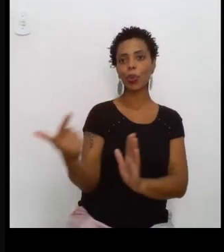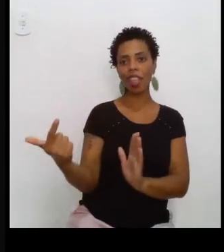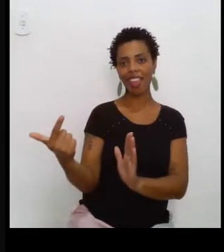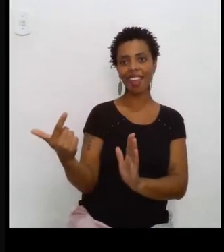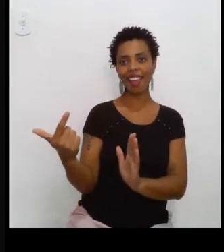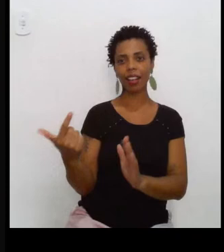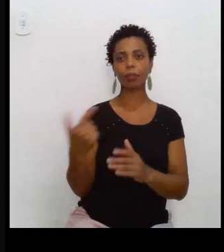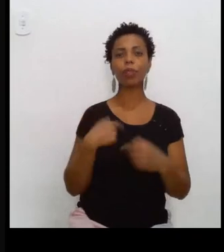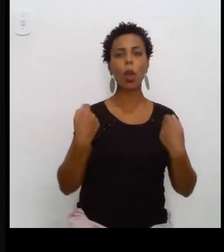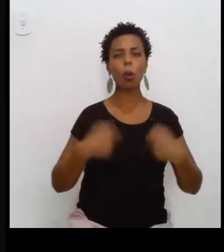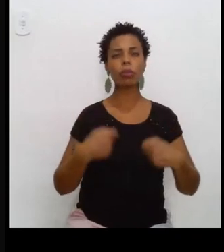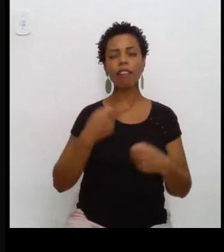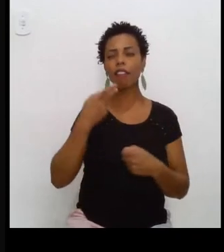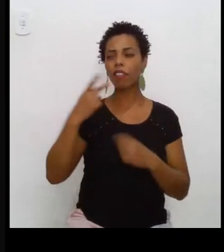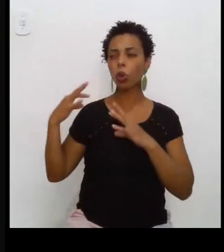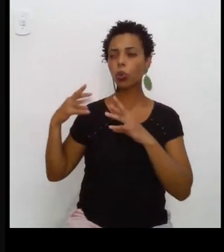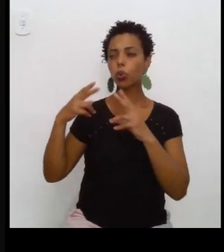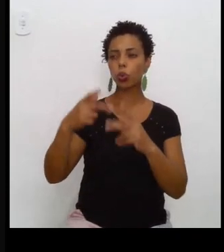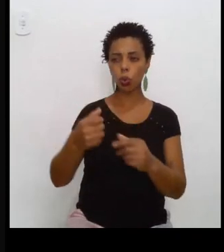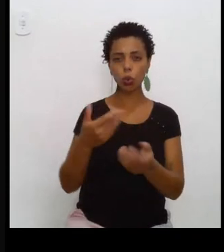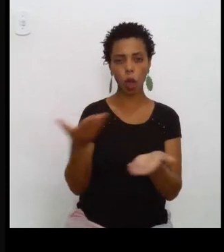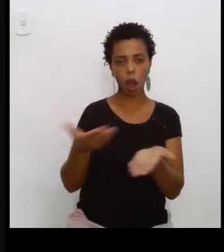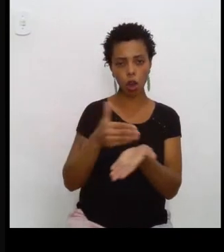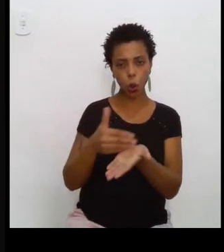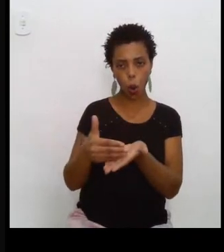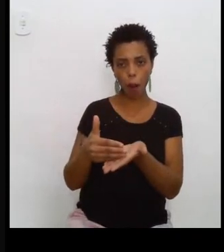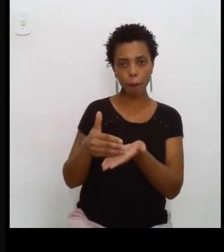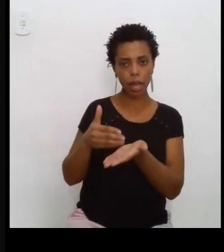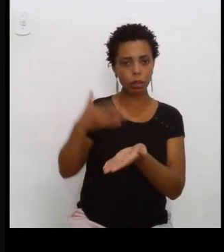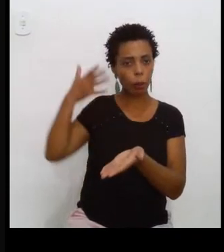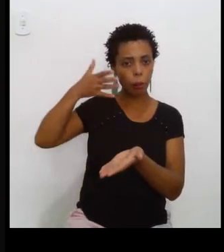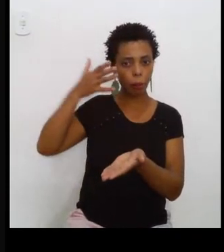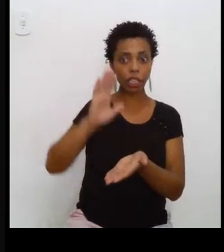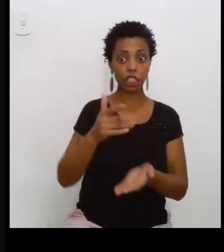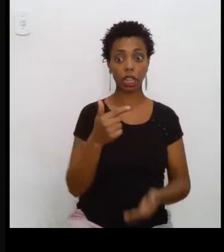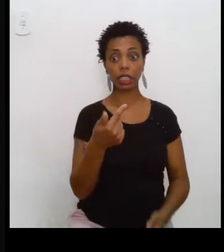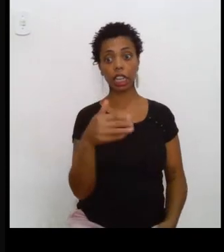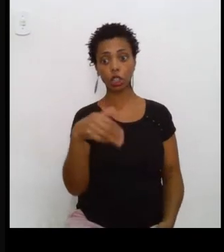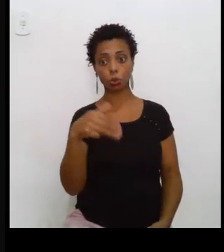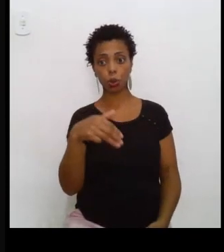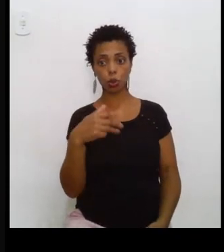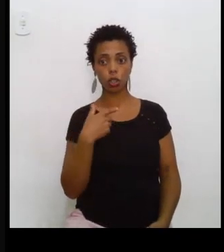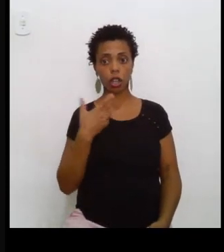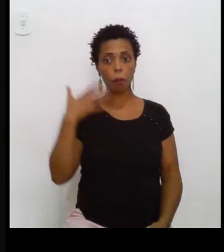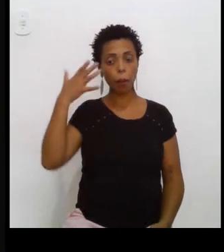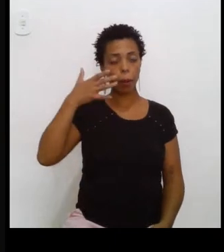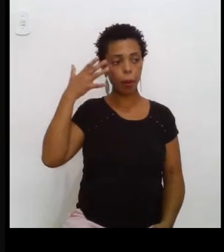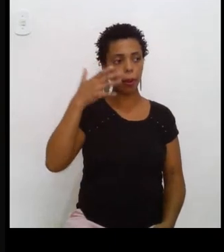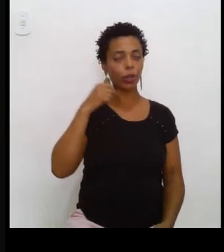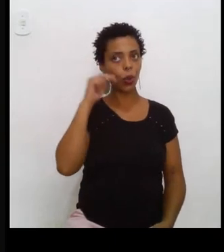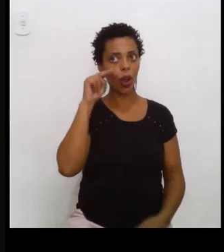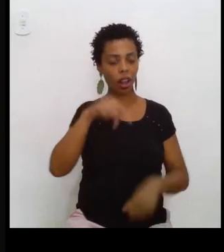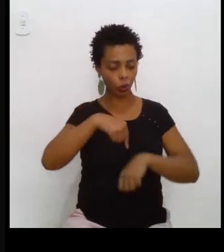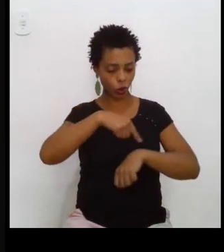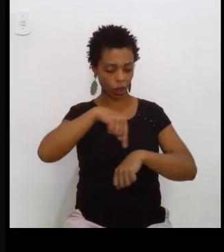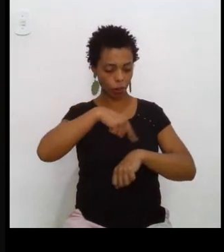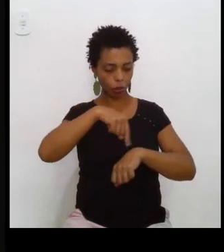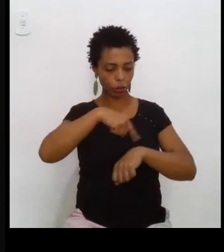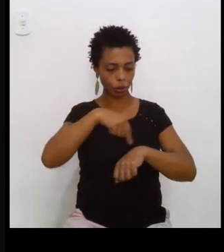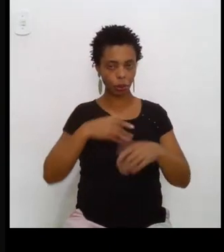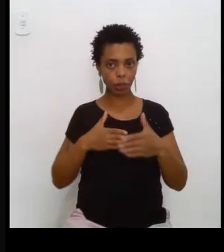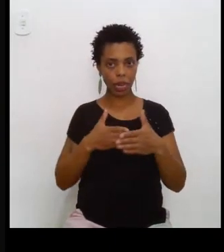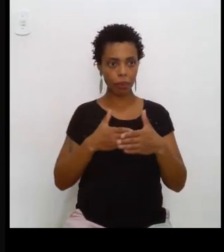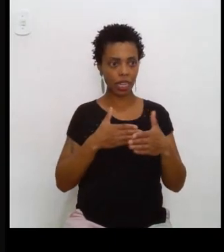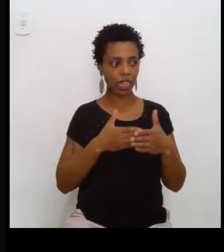precisava dizer isso tudo nesse começo já não sete minutos dessa Paula eu estou olhando para esse cronômetro como foi